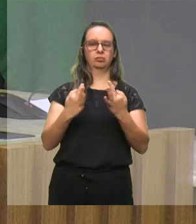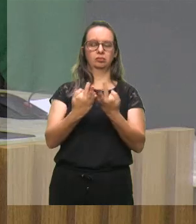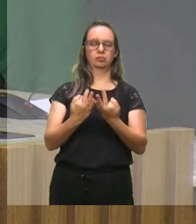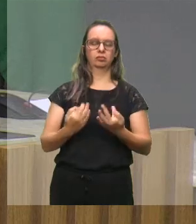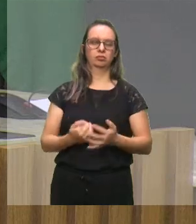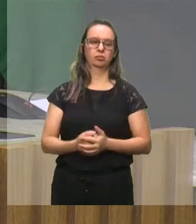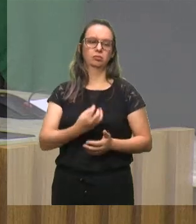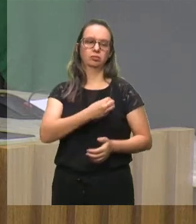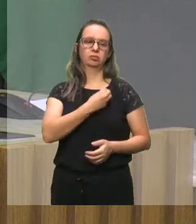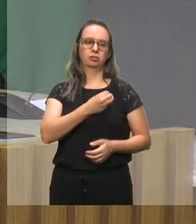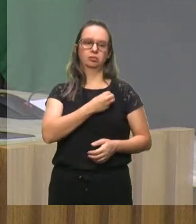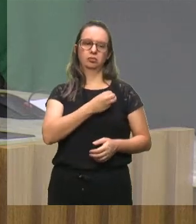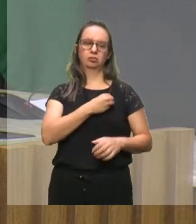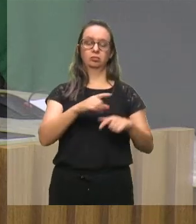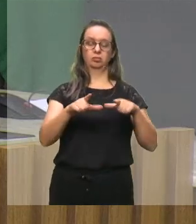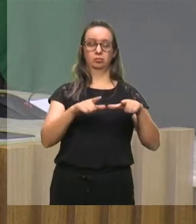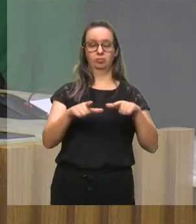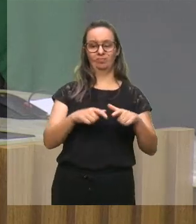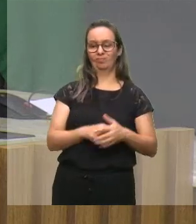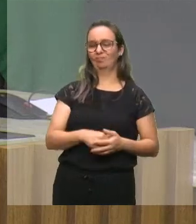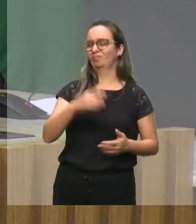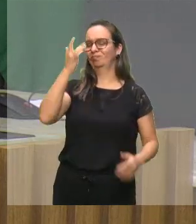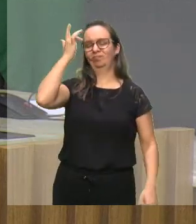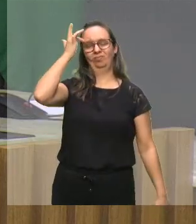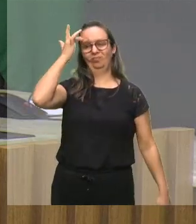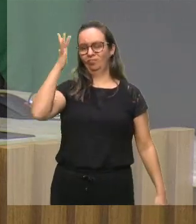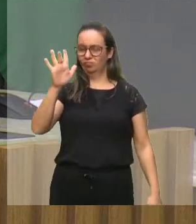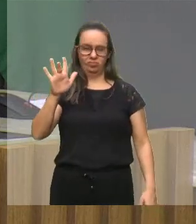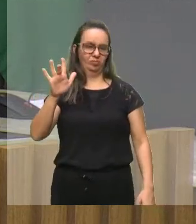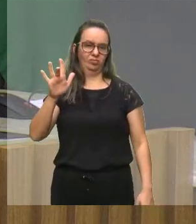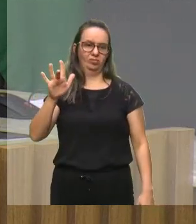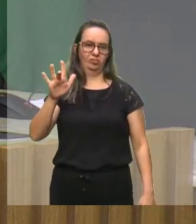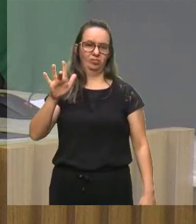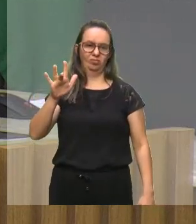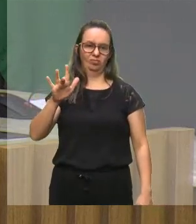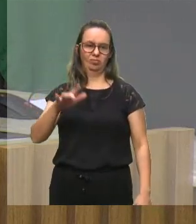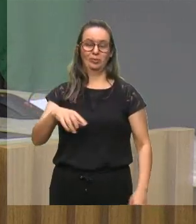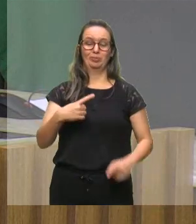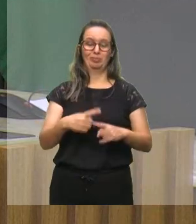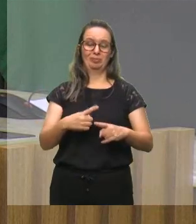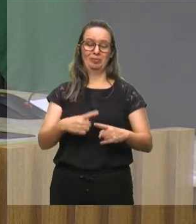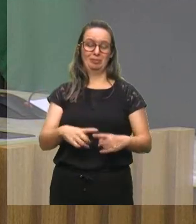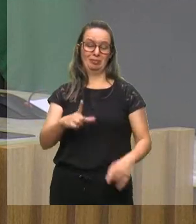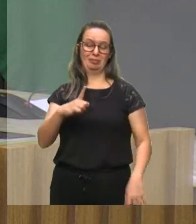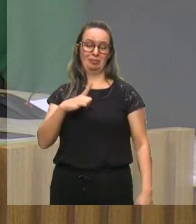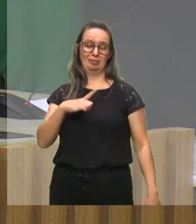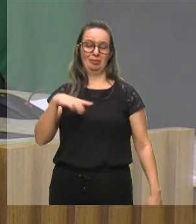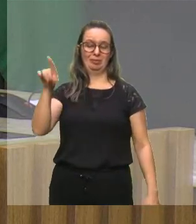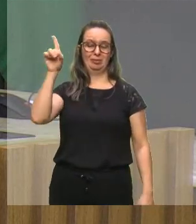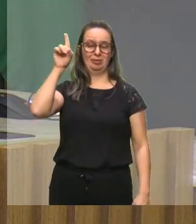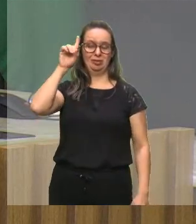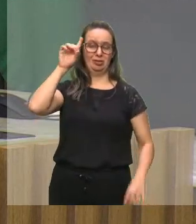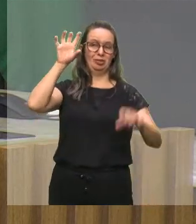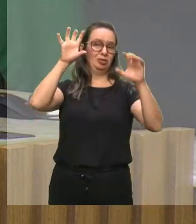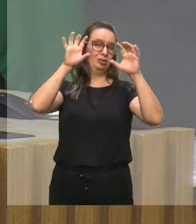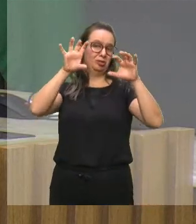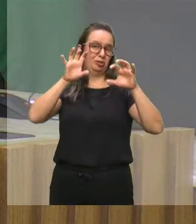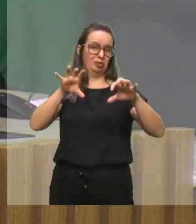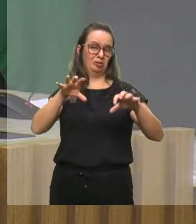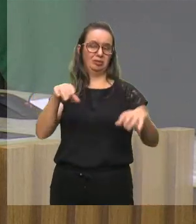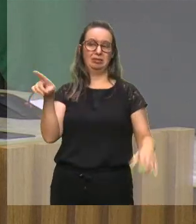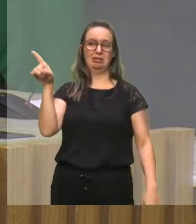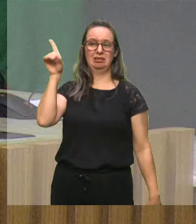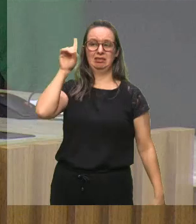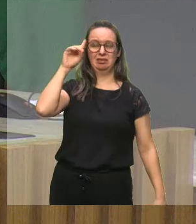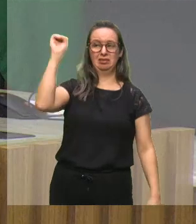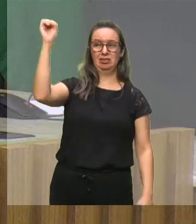contrato, desse trabalho, que não é fácil, né, de chuva, sol, frio, querendo ou não, o pessoal está na rua coletando material. Então,